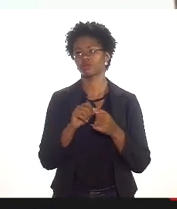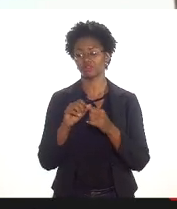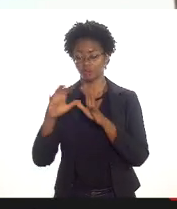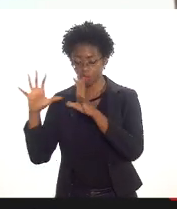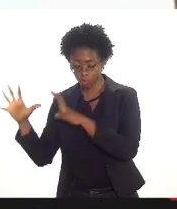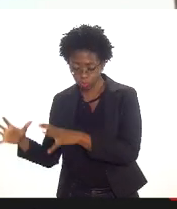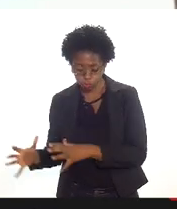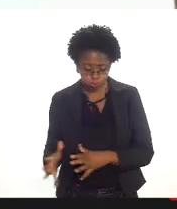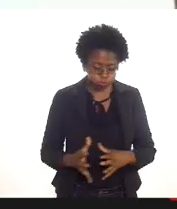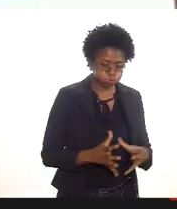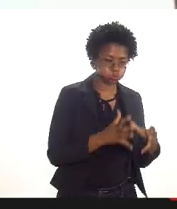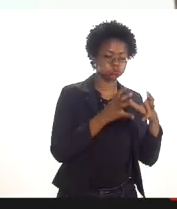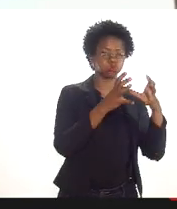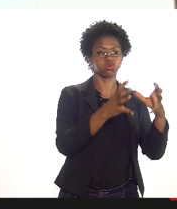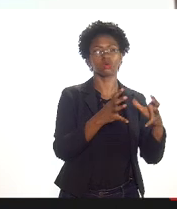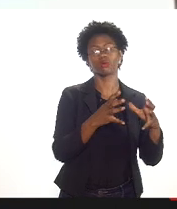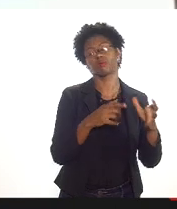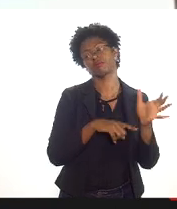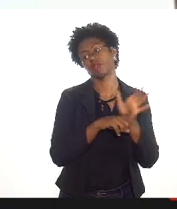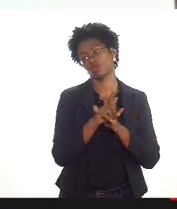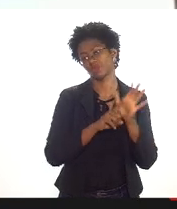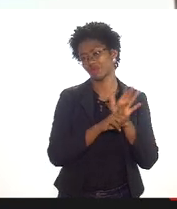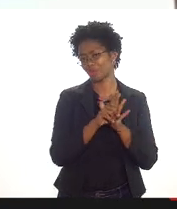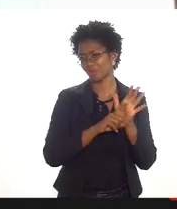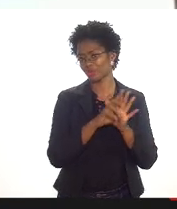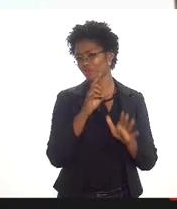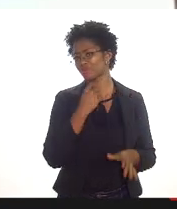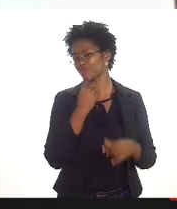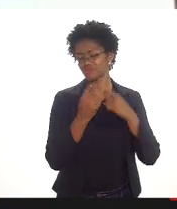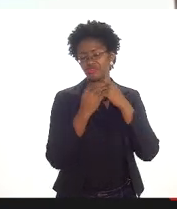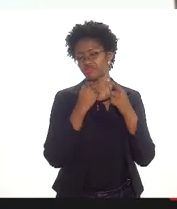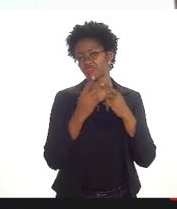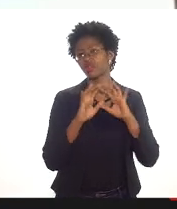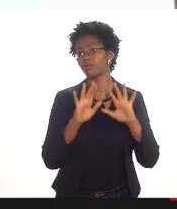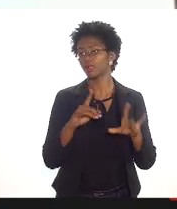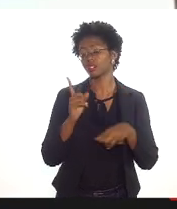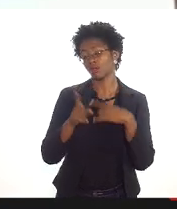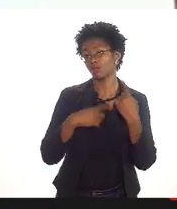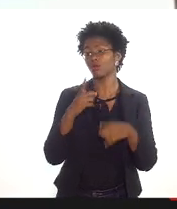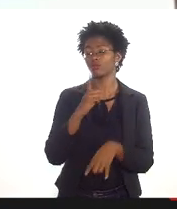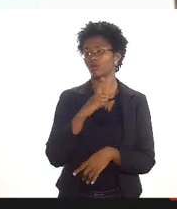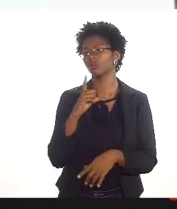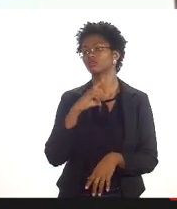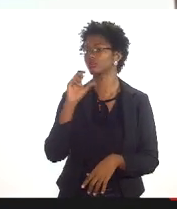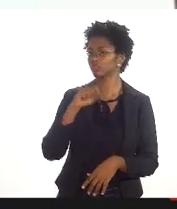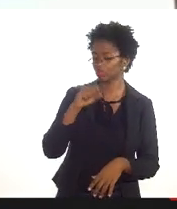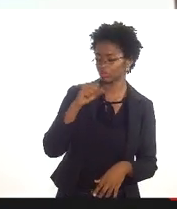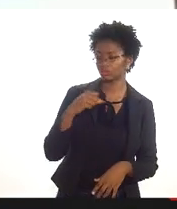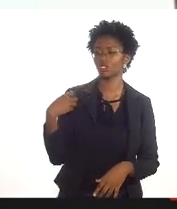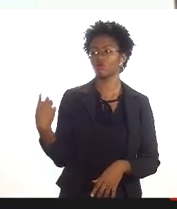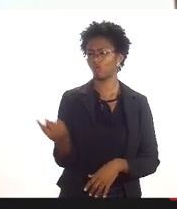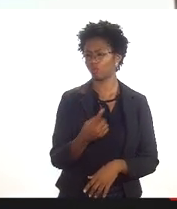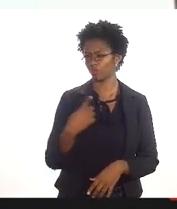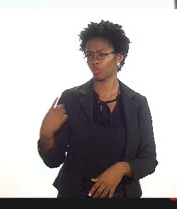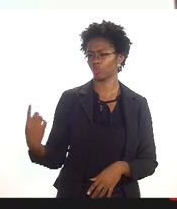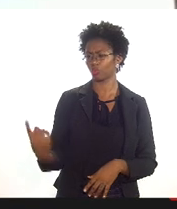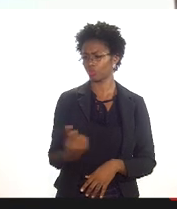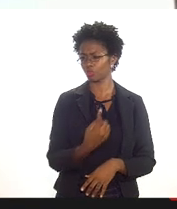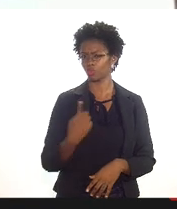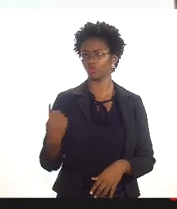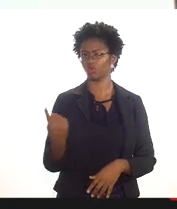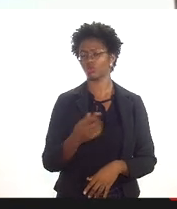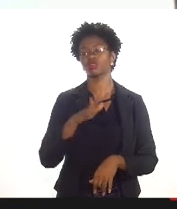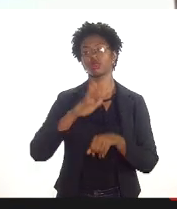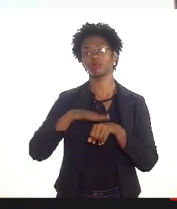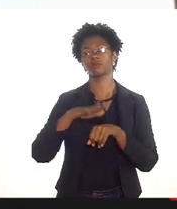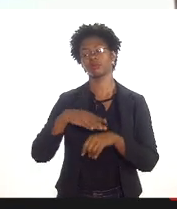de perguntas. E depois, evidentemente, teremos ainda outras rodadas com a própria presença